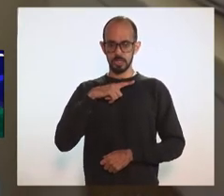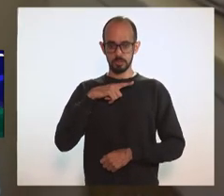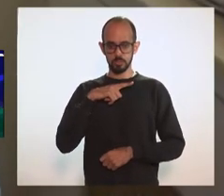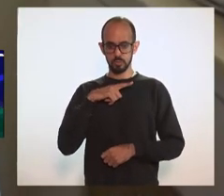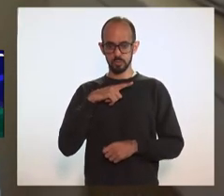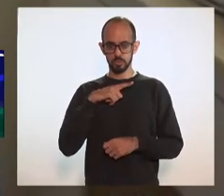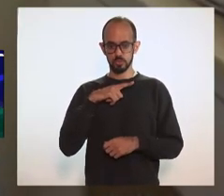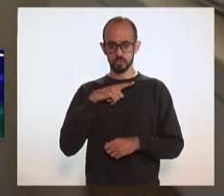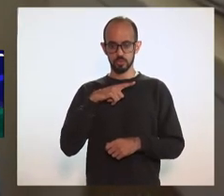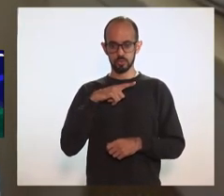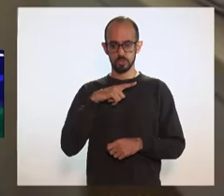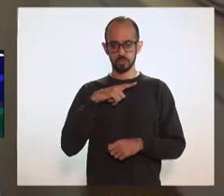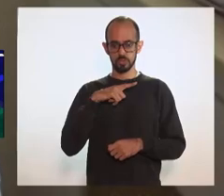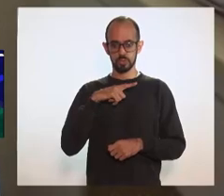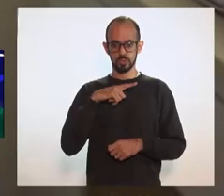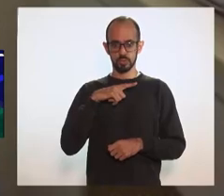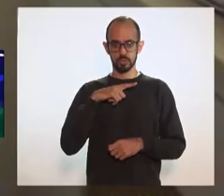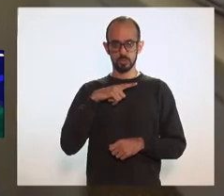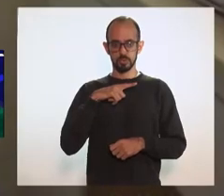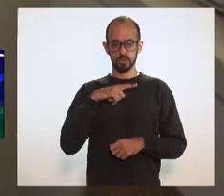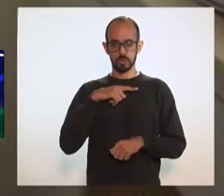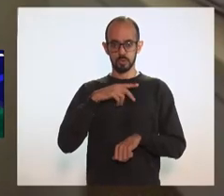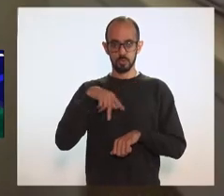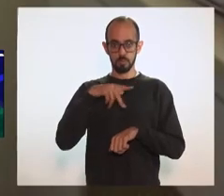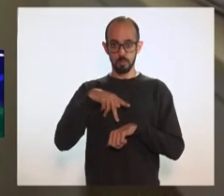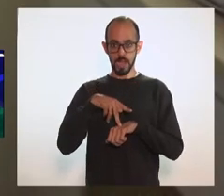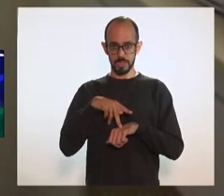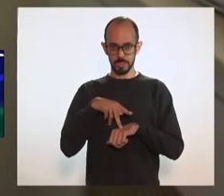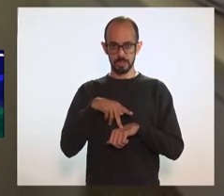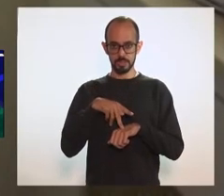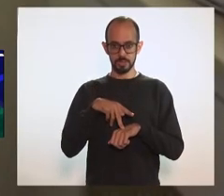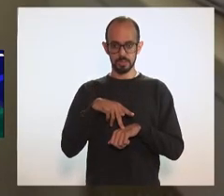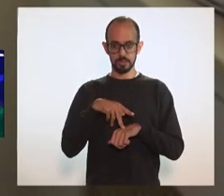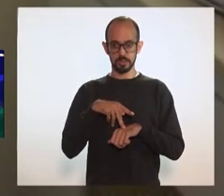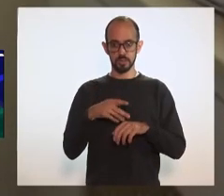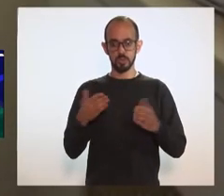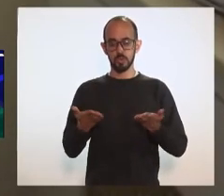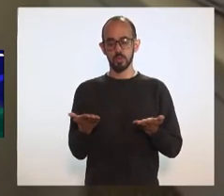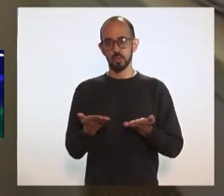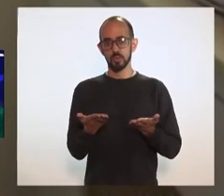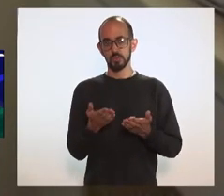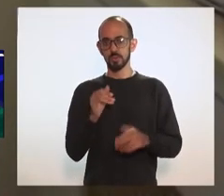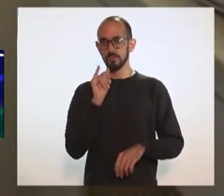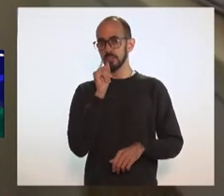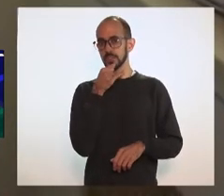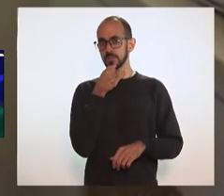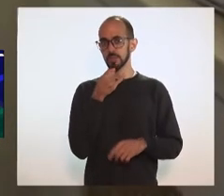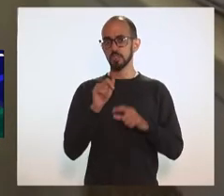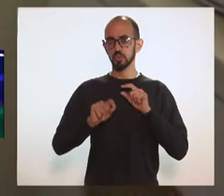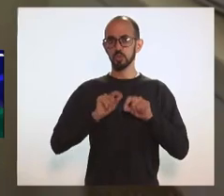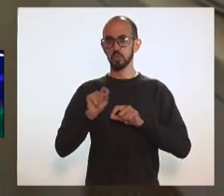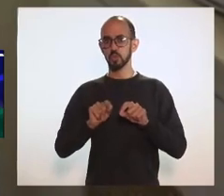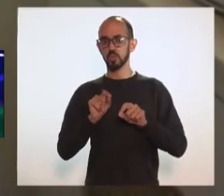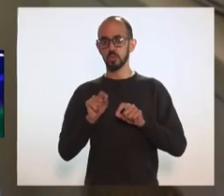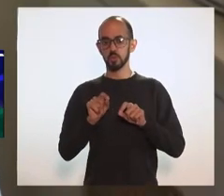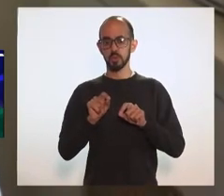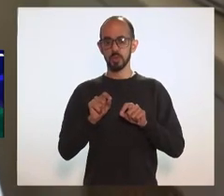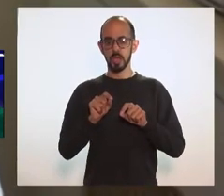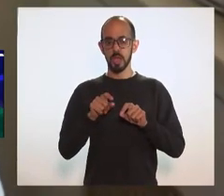nem do nosso Estado, só nosso país hoje, infelizmente, é um pária no